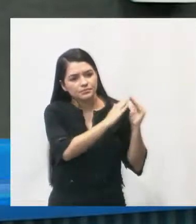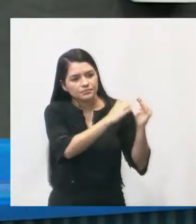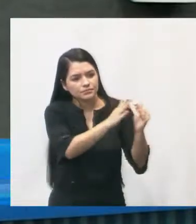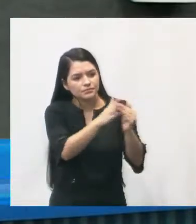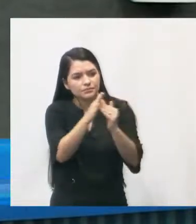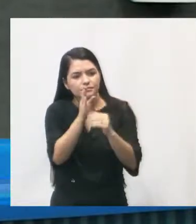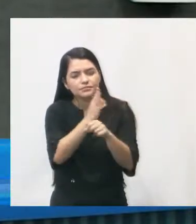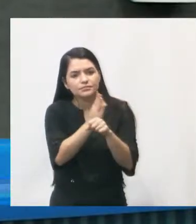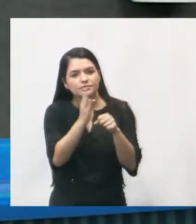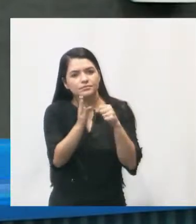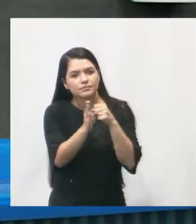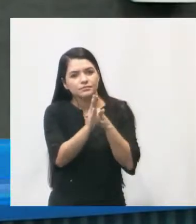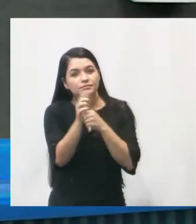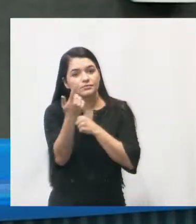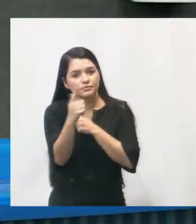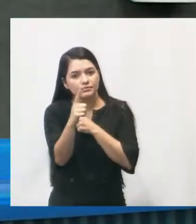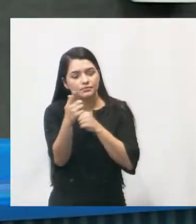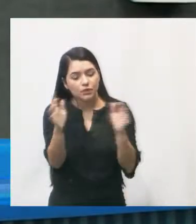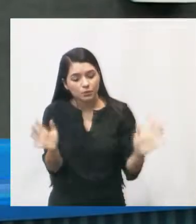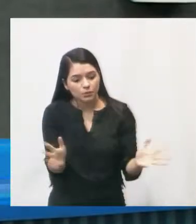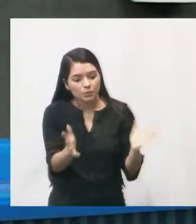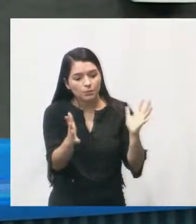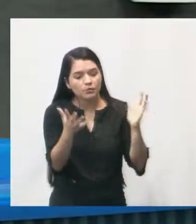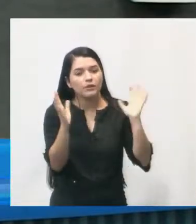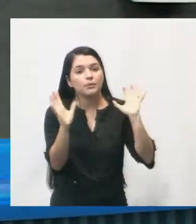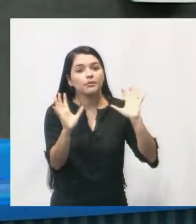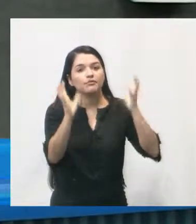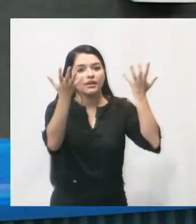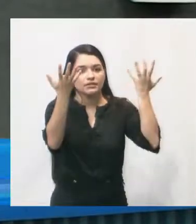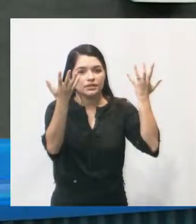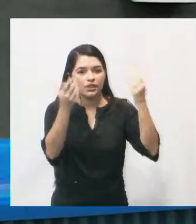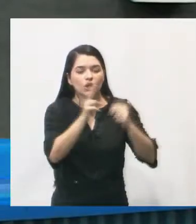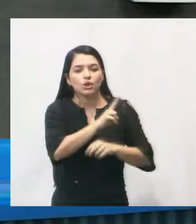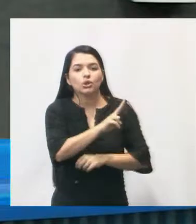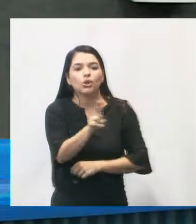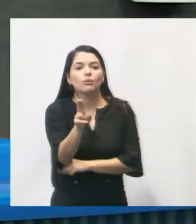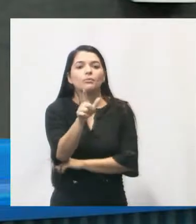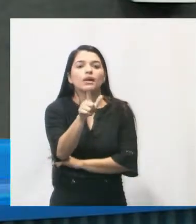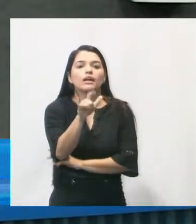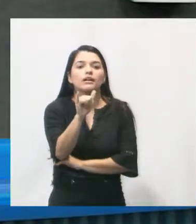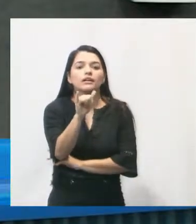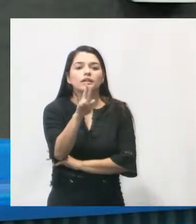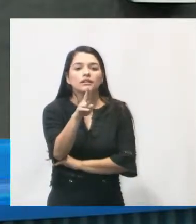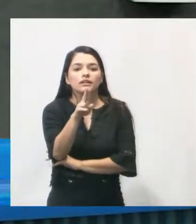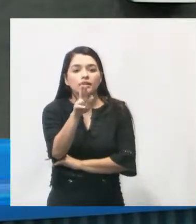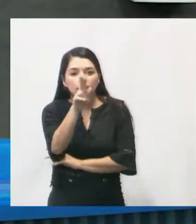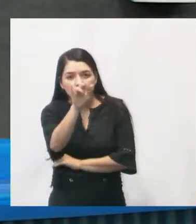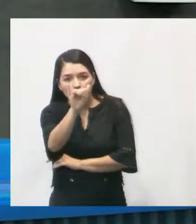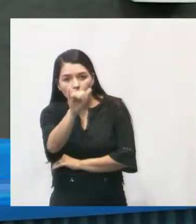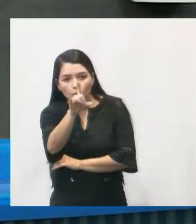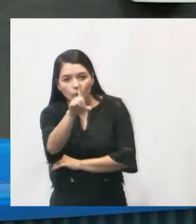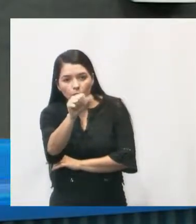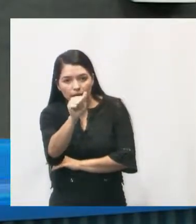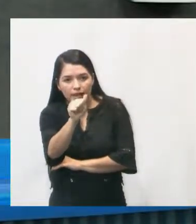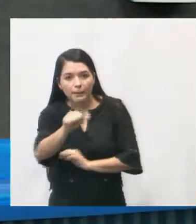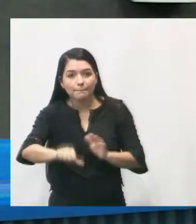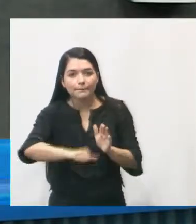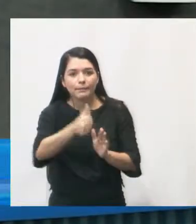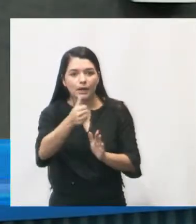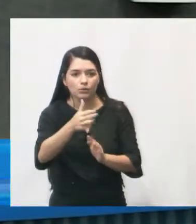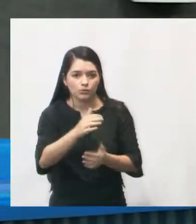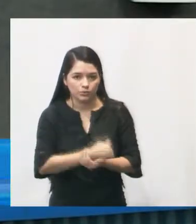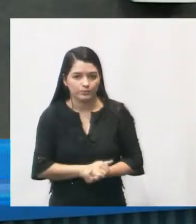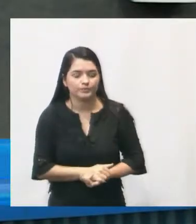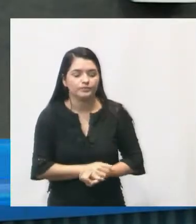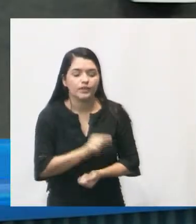presidente, promovemos um evento chamado Liquida Goiabeiras, primeiro Liquida Goiabeiras, vereador Max, onde